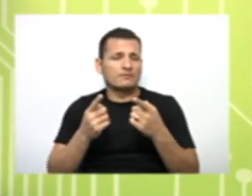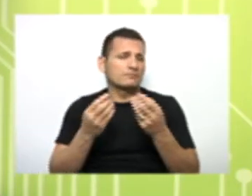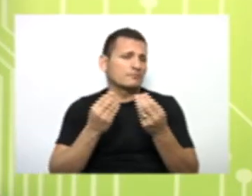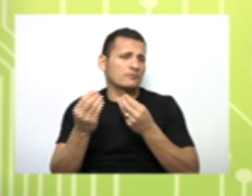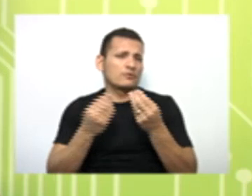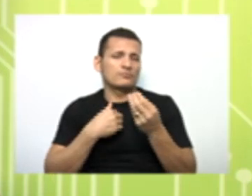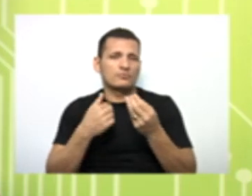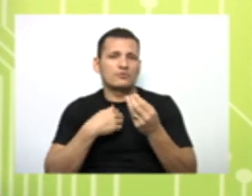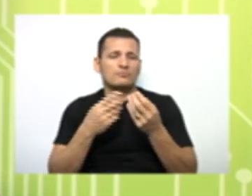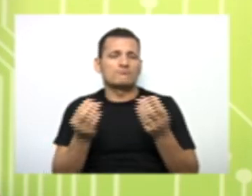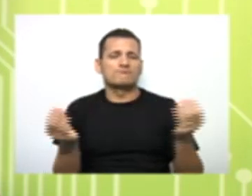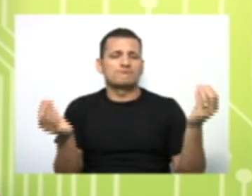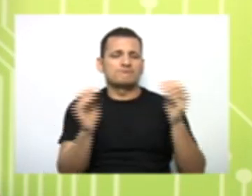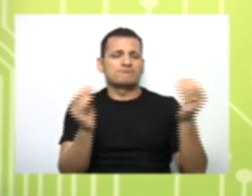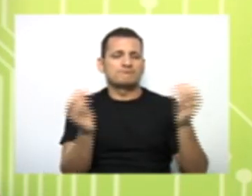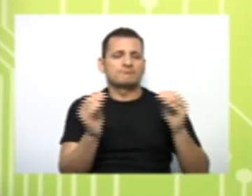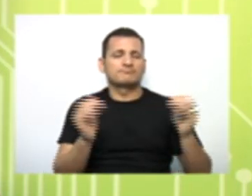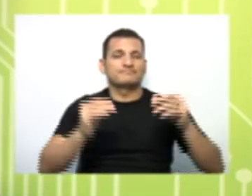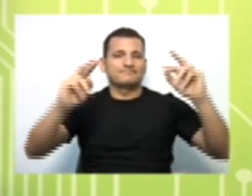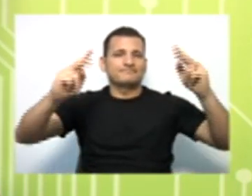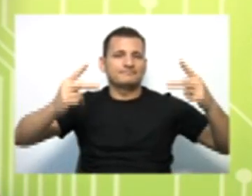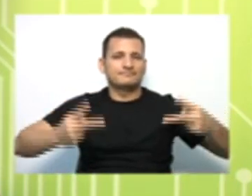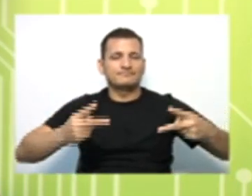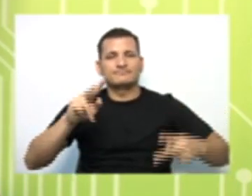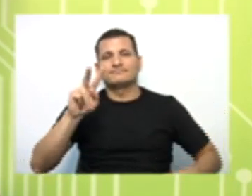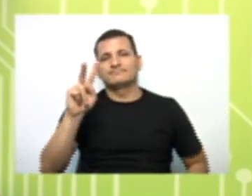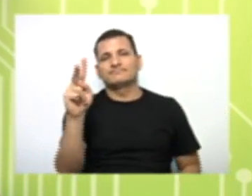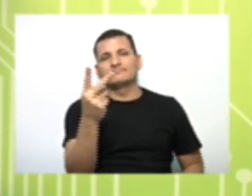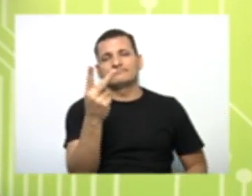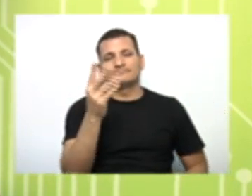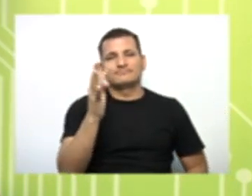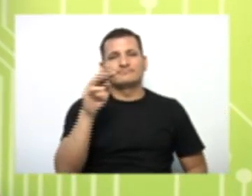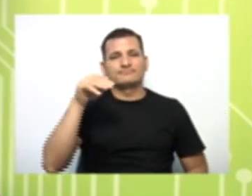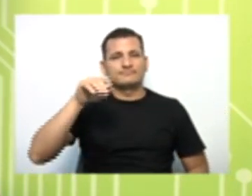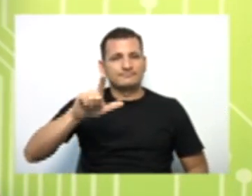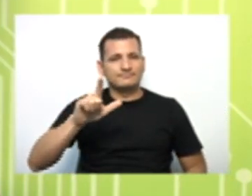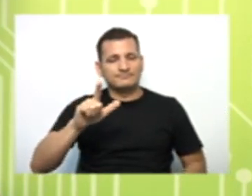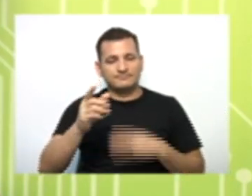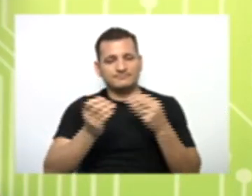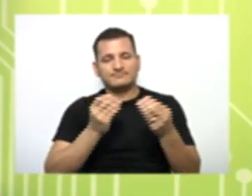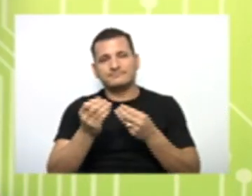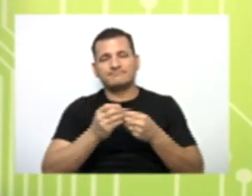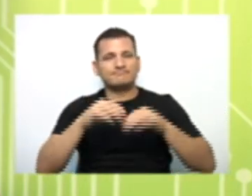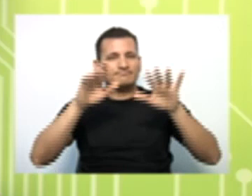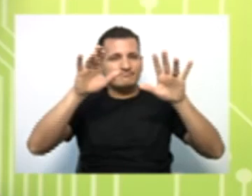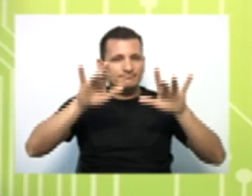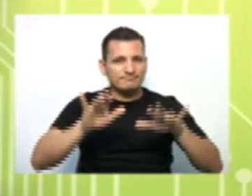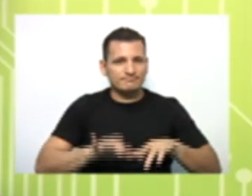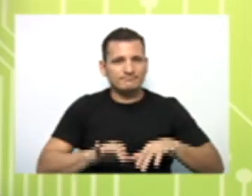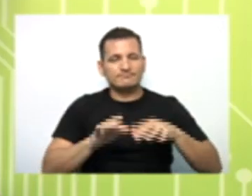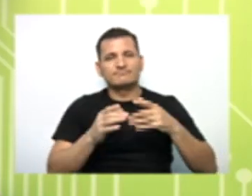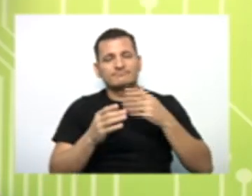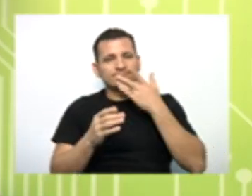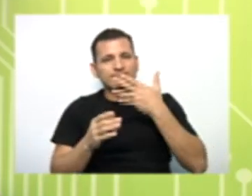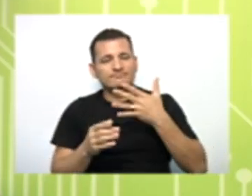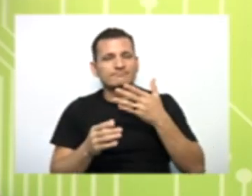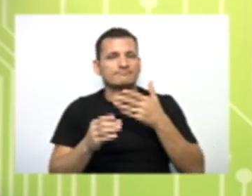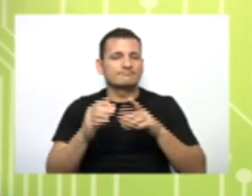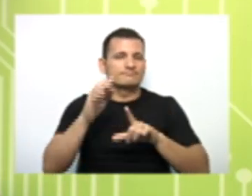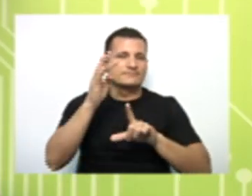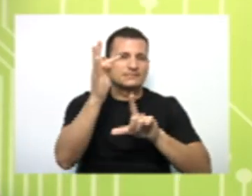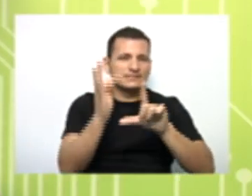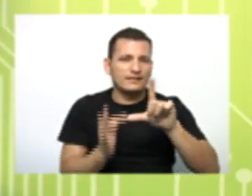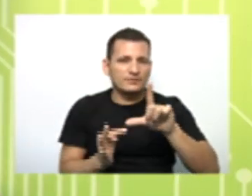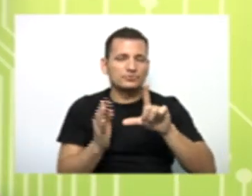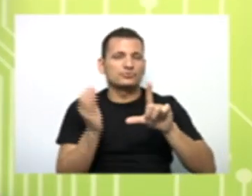colocar isso dentro do HTML? Como é que eu vou escrever essas cores, esse texto,